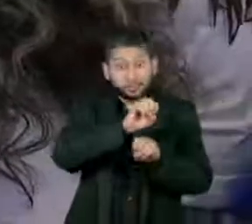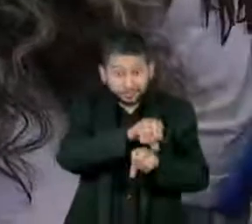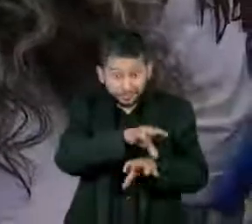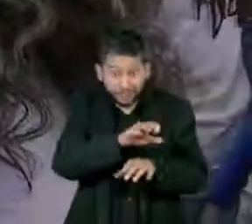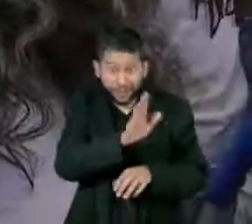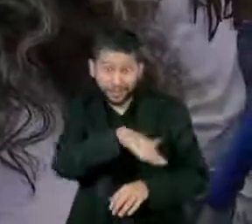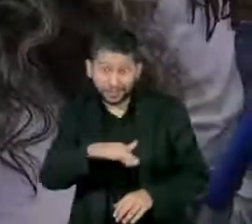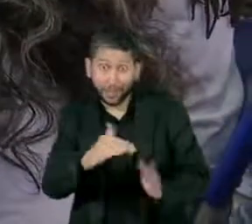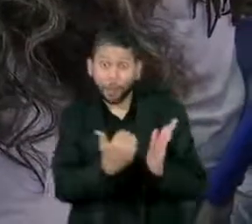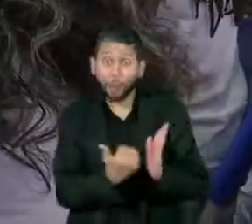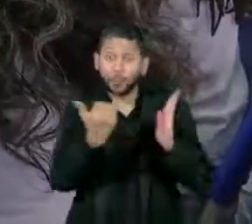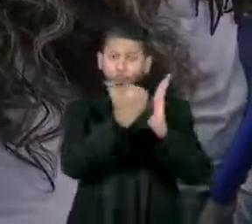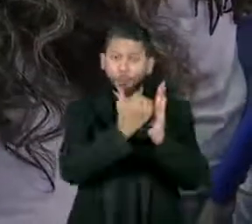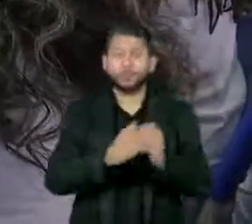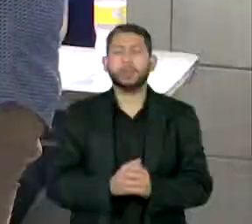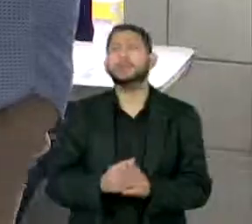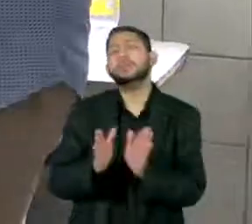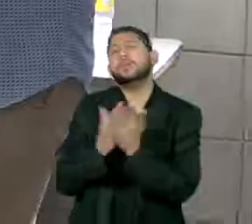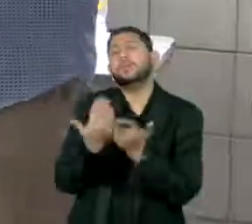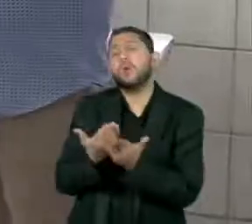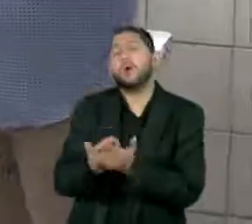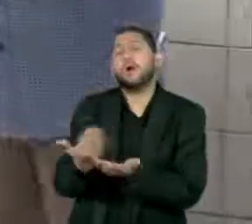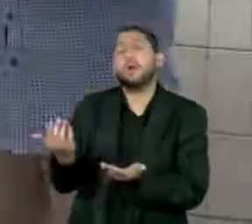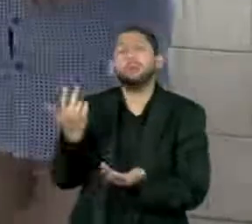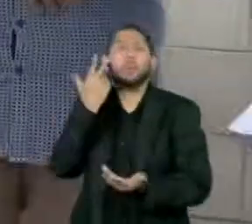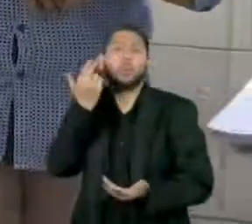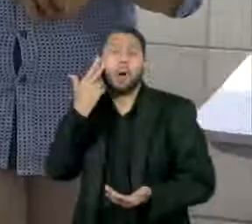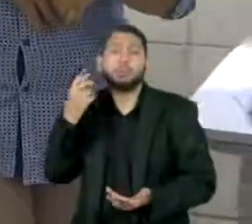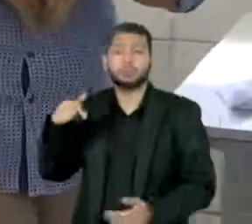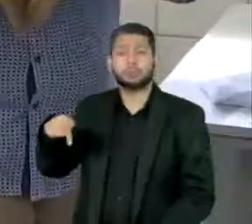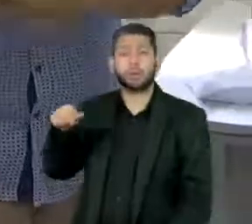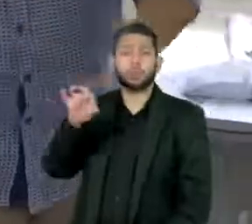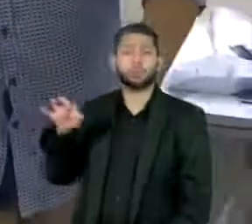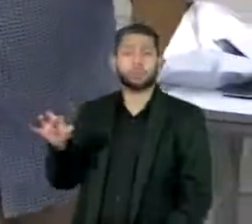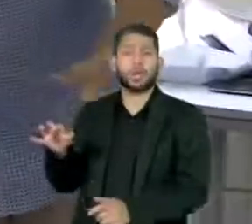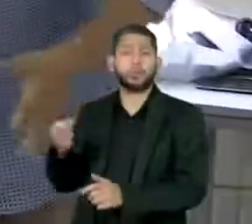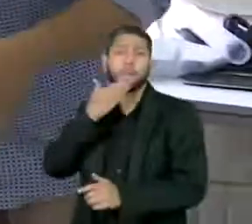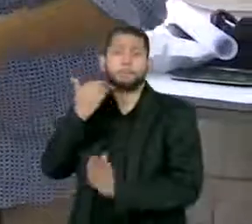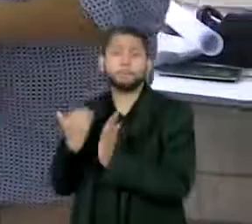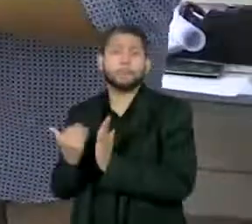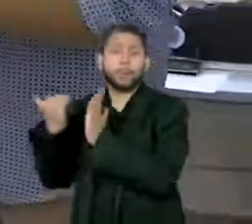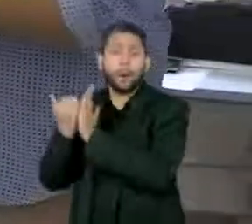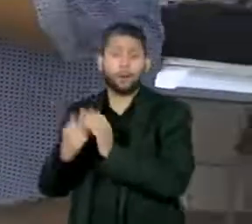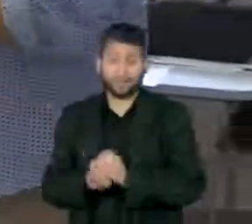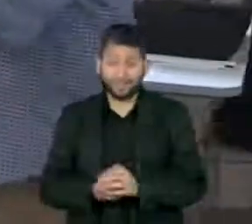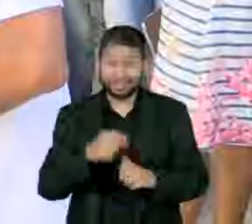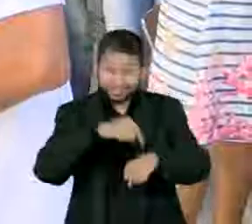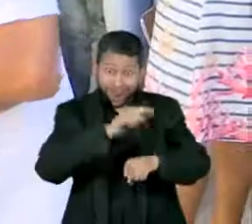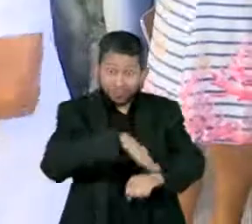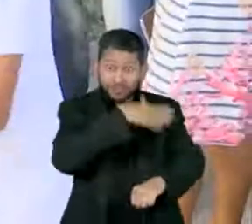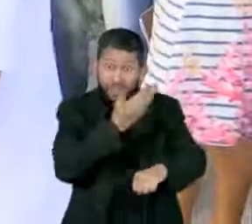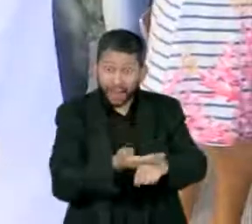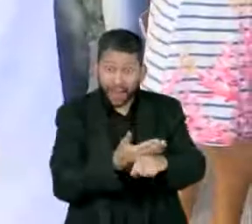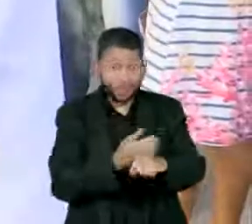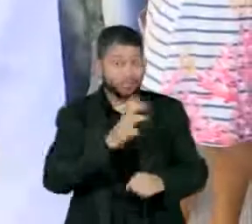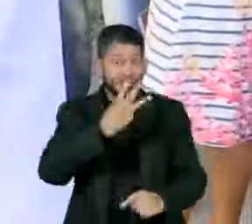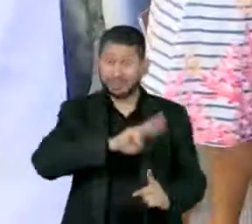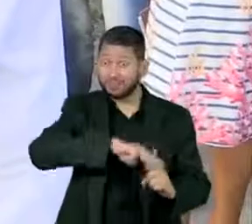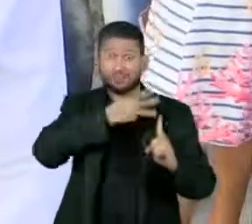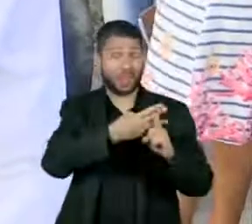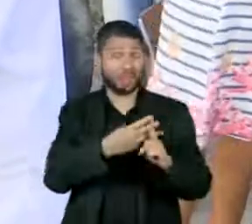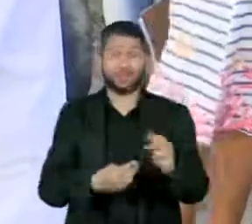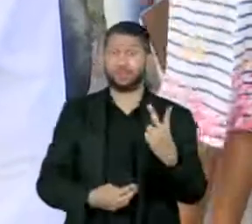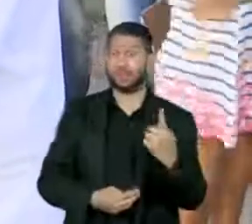as escolas convencionais apresentaram uma melhora de 7%, as escolas de tempo integral tiveram um avanço 3 vezes